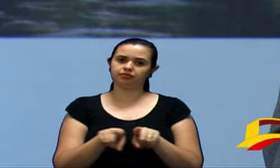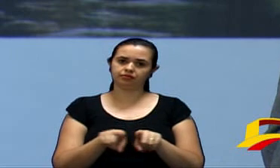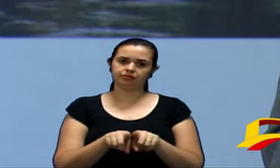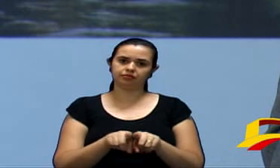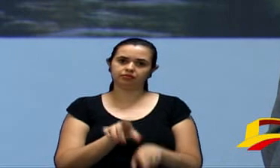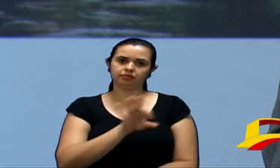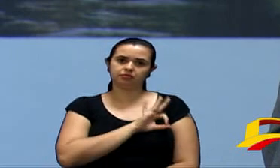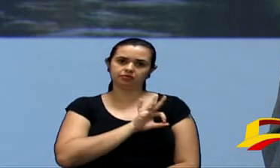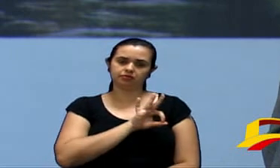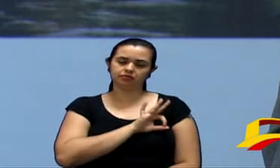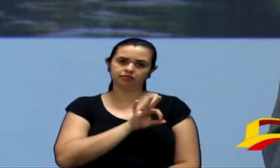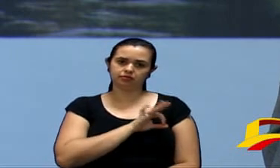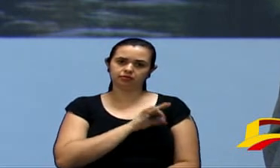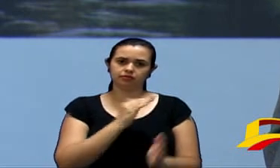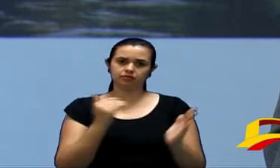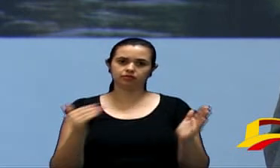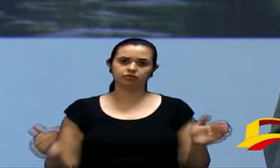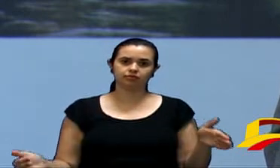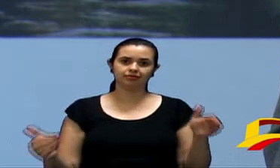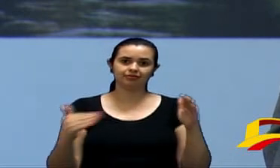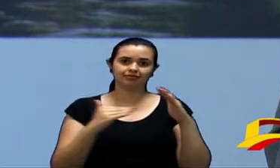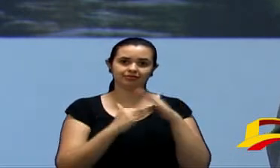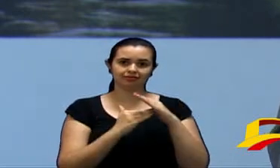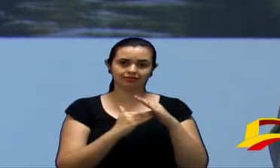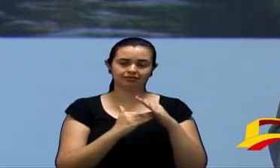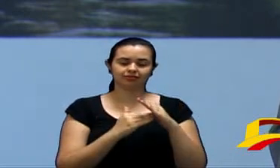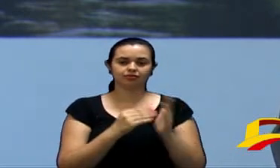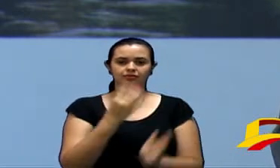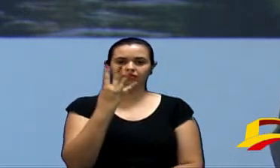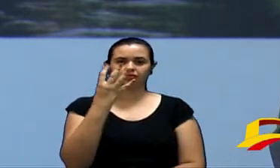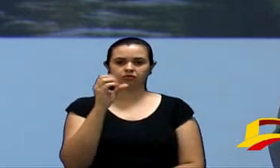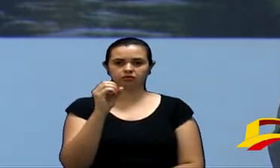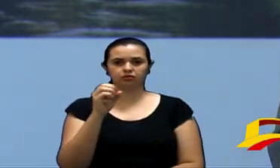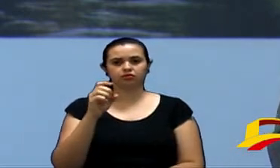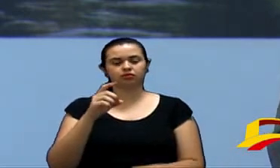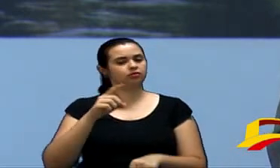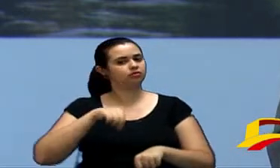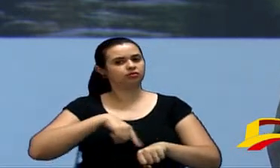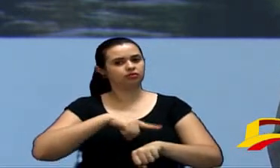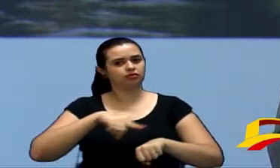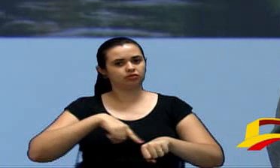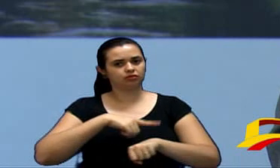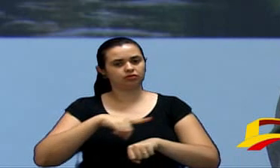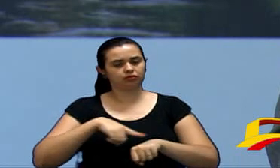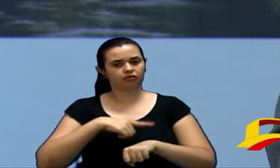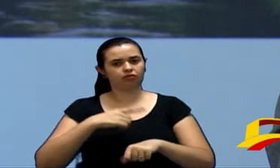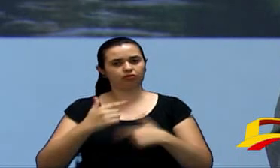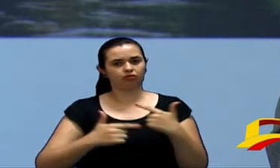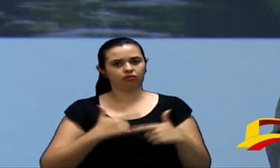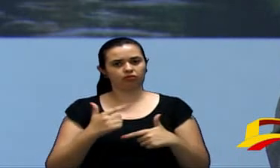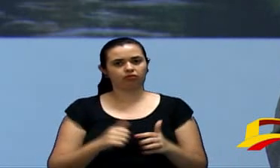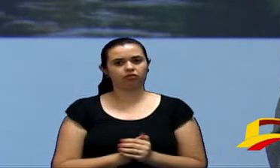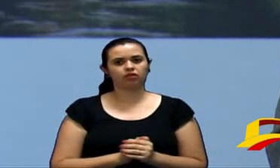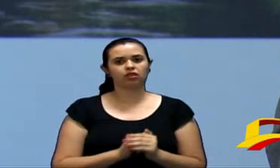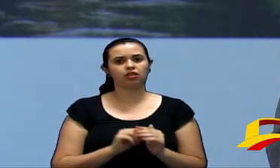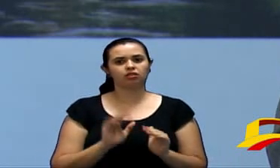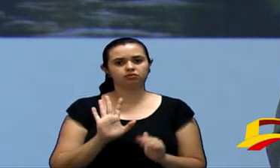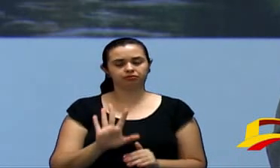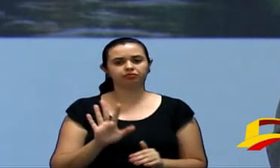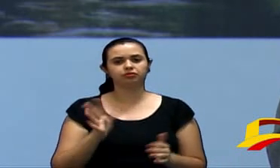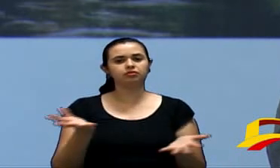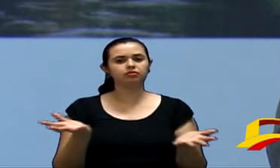máximo, 40 horas mensais de atividade delegada. E nós estamos alterando para 80